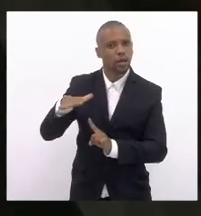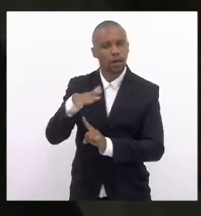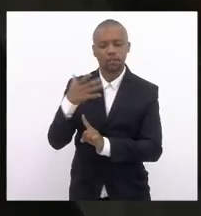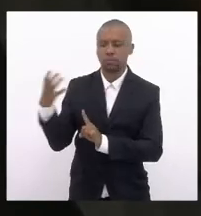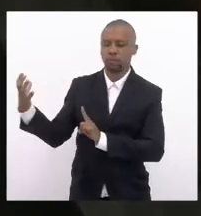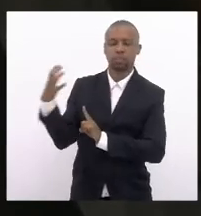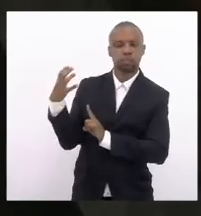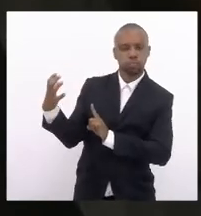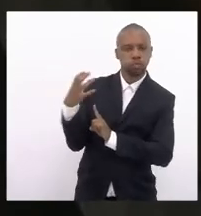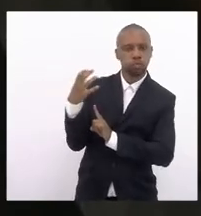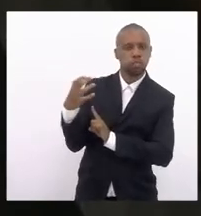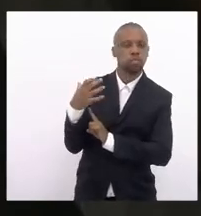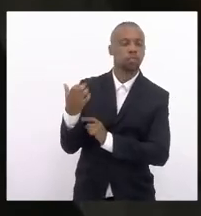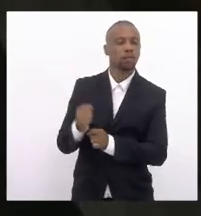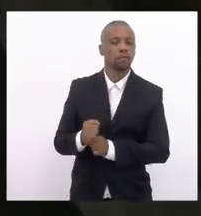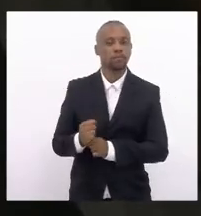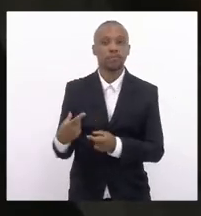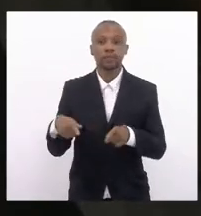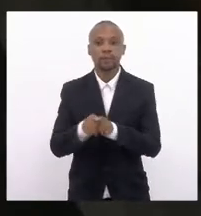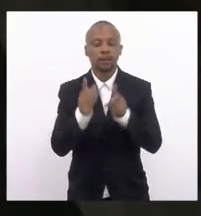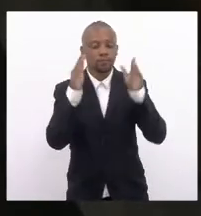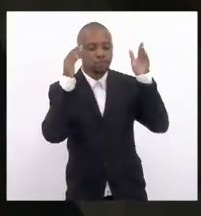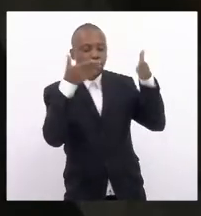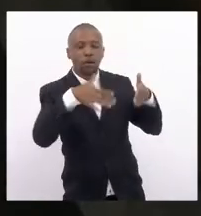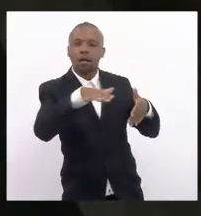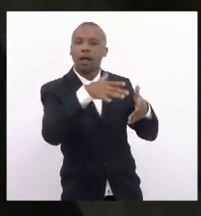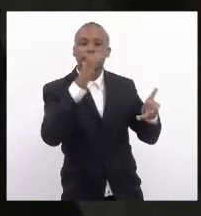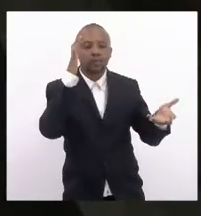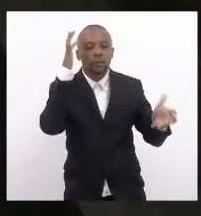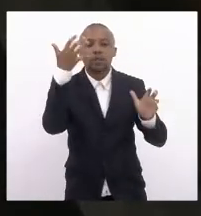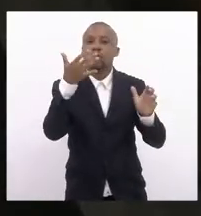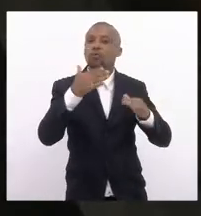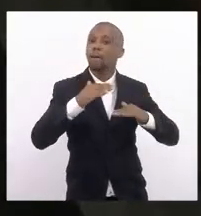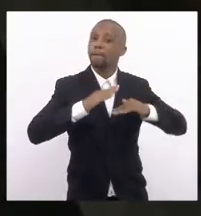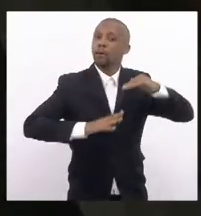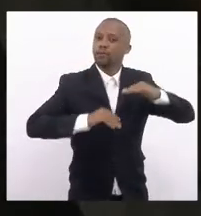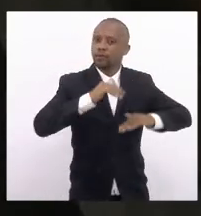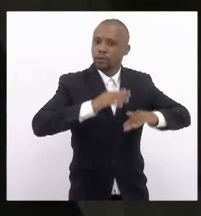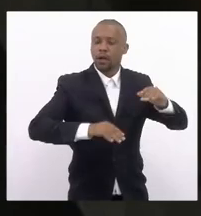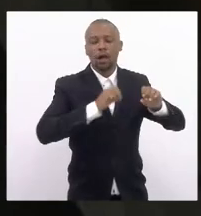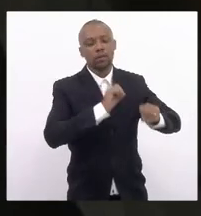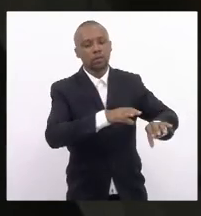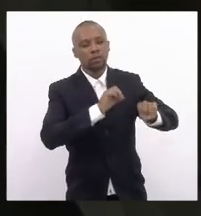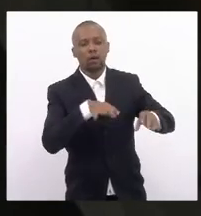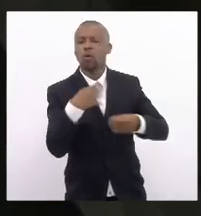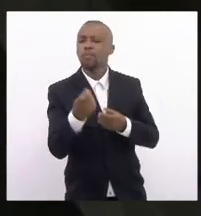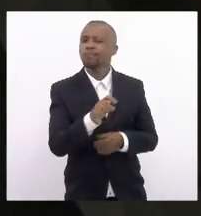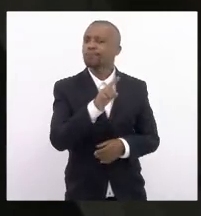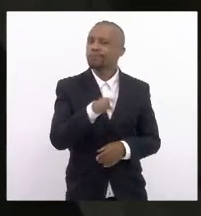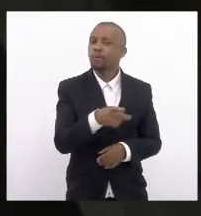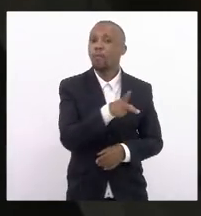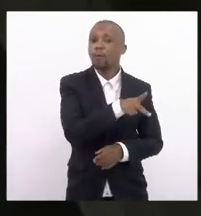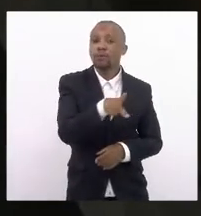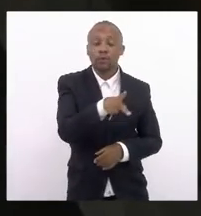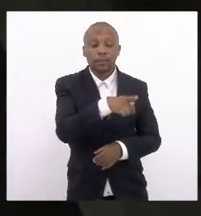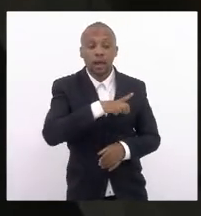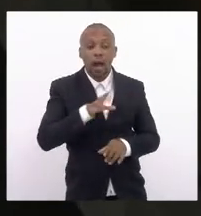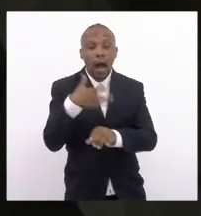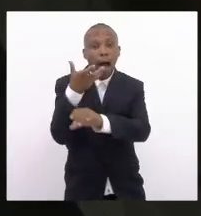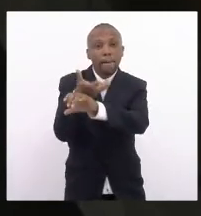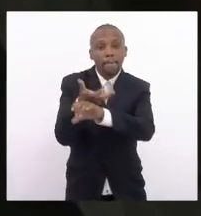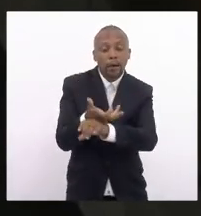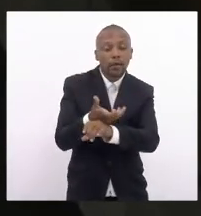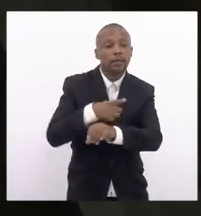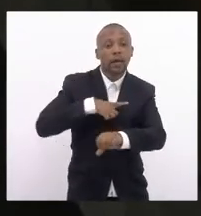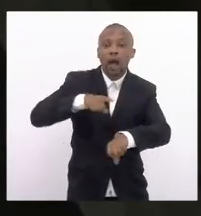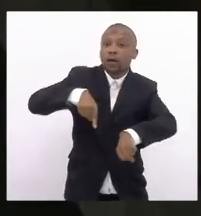E, ao mesmo tempo, a situação dos profissionais da educação. Como é que vai ser, Rejane? Esses professores cujas disciplinas têm sua carga